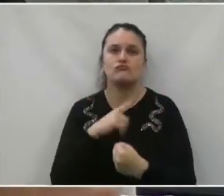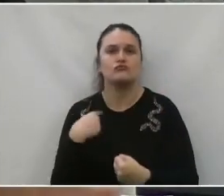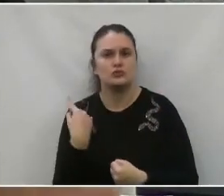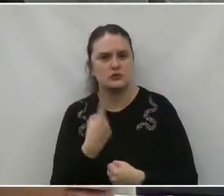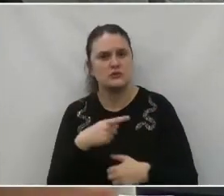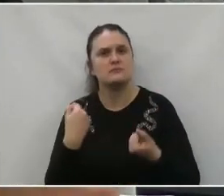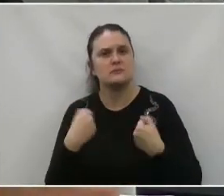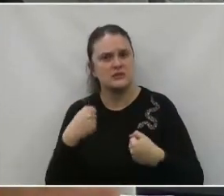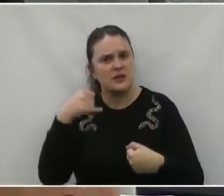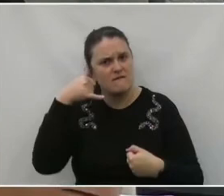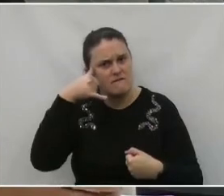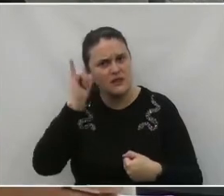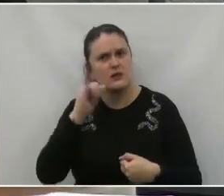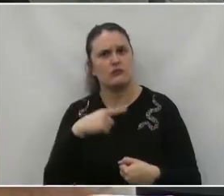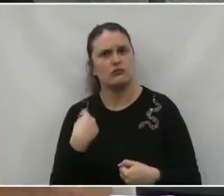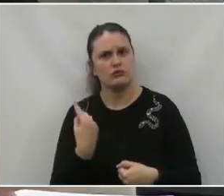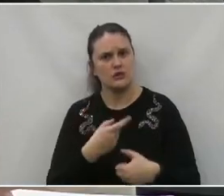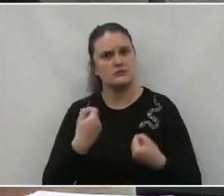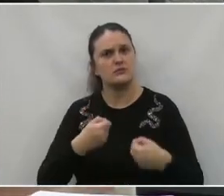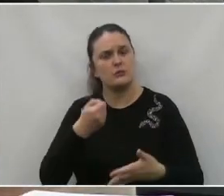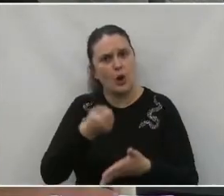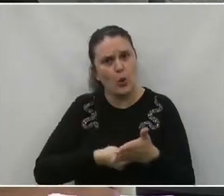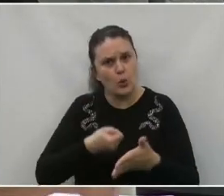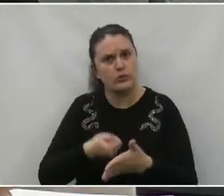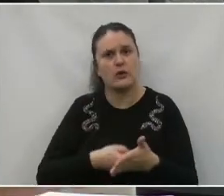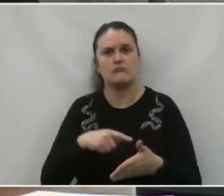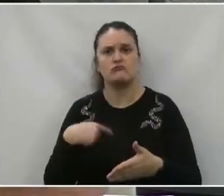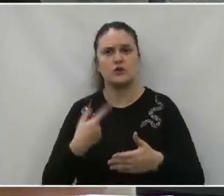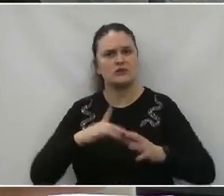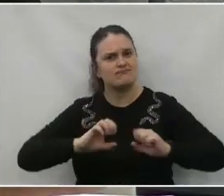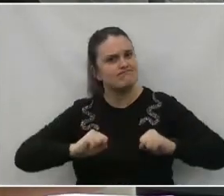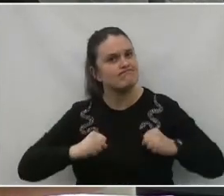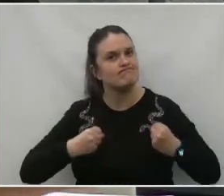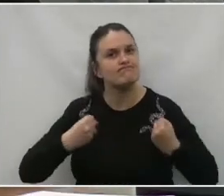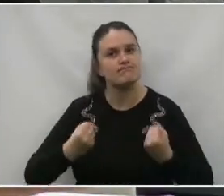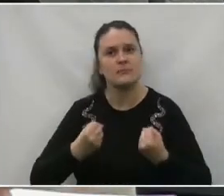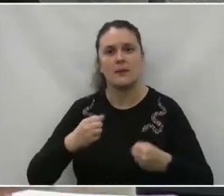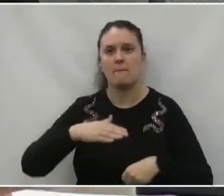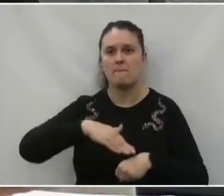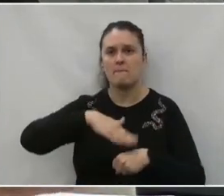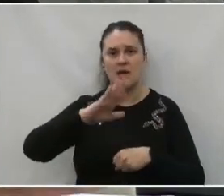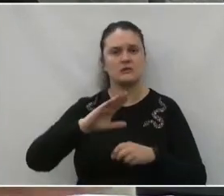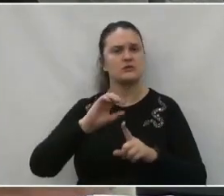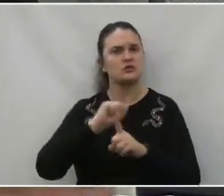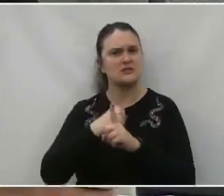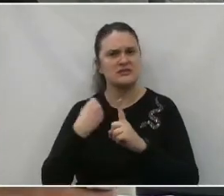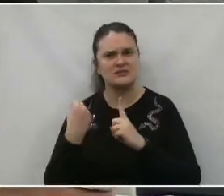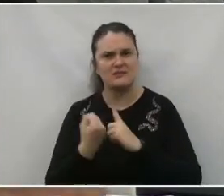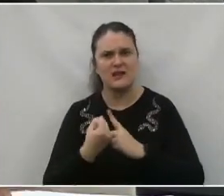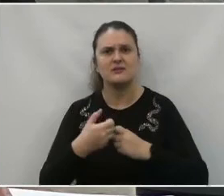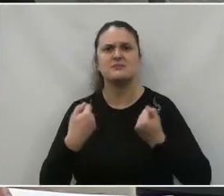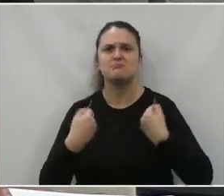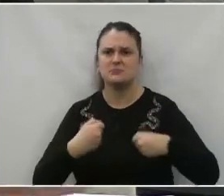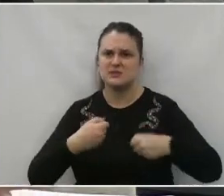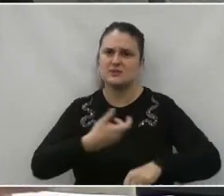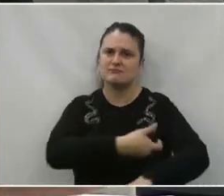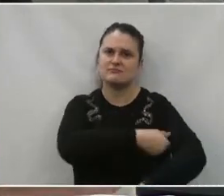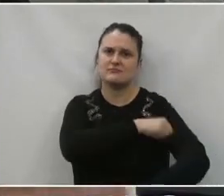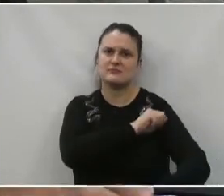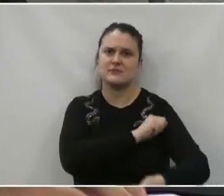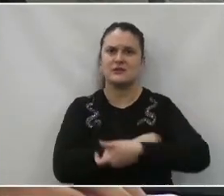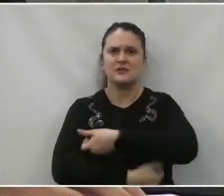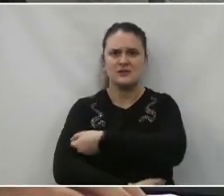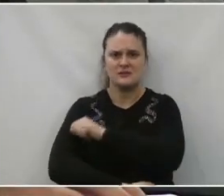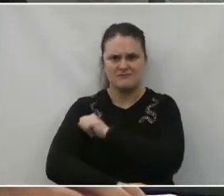combater. Nós precisamos envidar os nossos esforços ao máximo, toda a sociedade organizada, para que nós